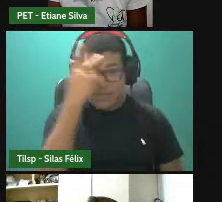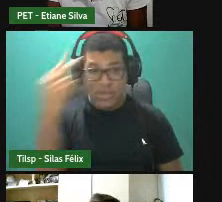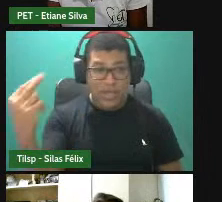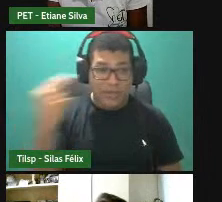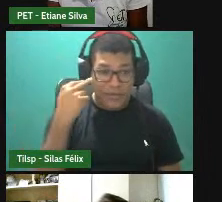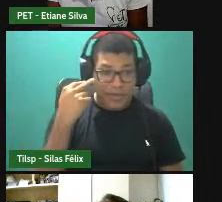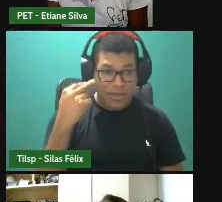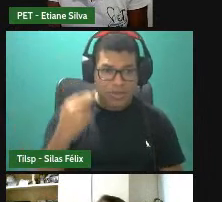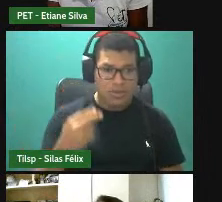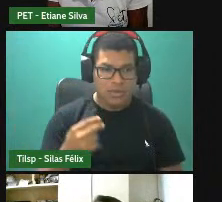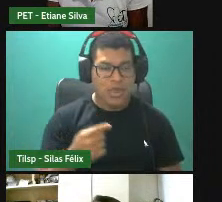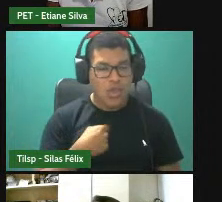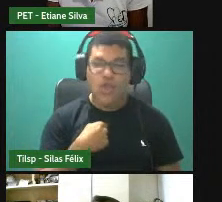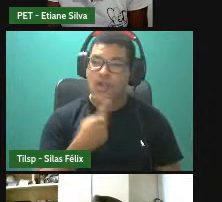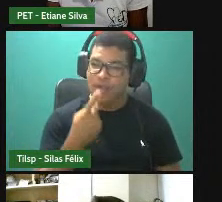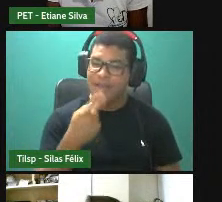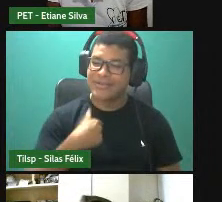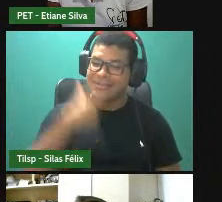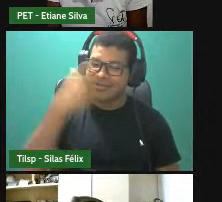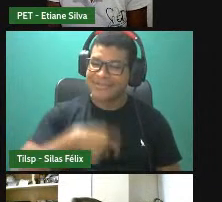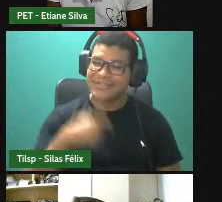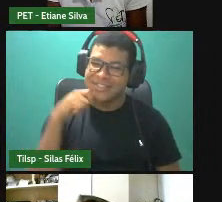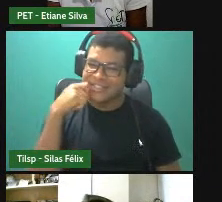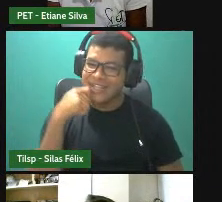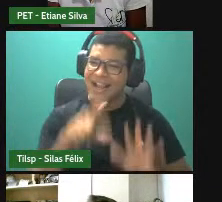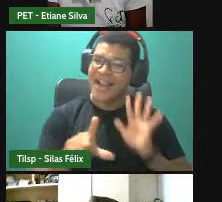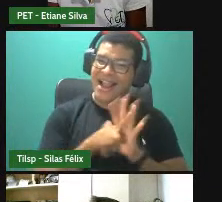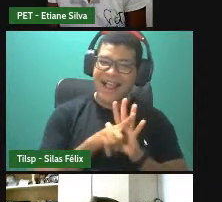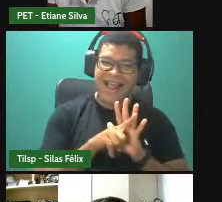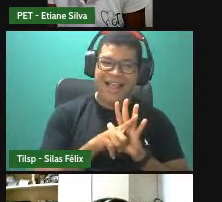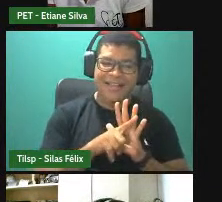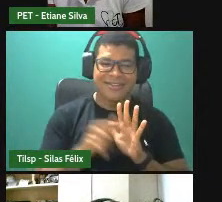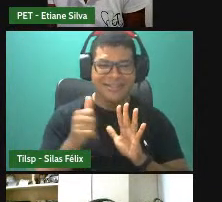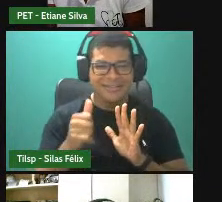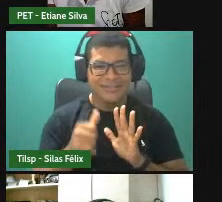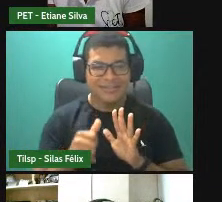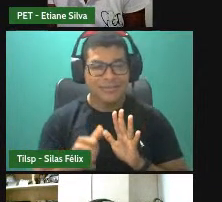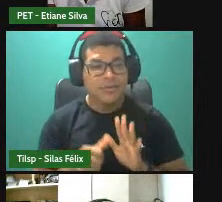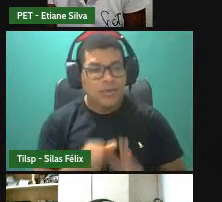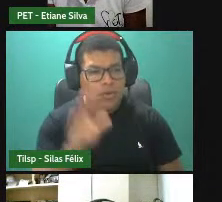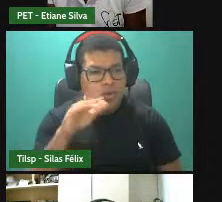faço odontologia legal, né? Essa cara estranha tem diminuído. Oi?